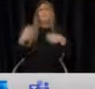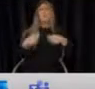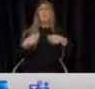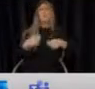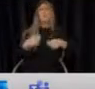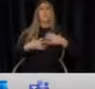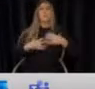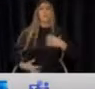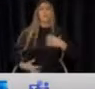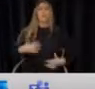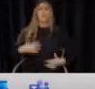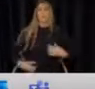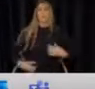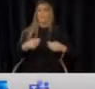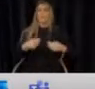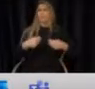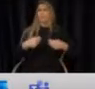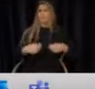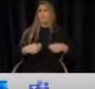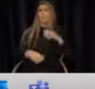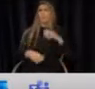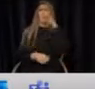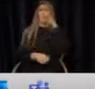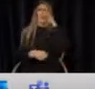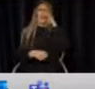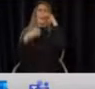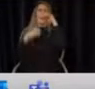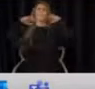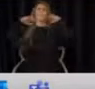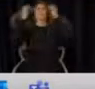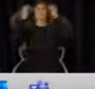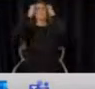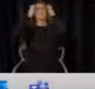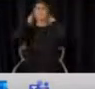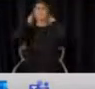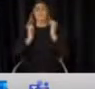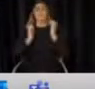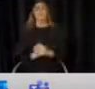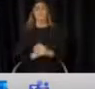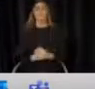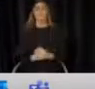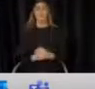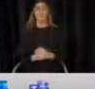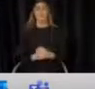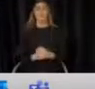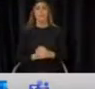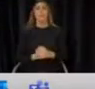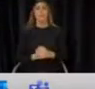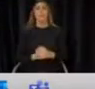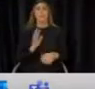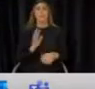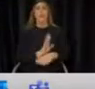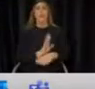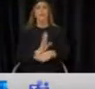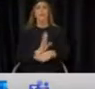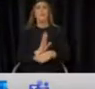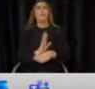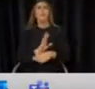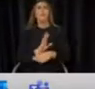hospital. E as organizações de procura de órgãos, elas atendem em torno de 75, que elas atendem por